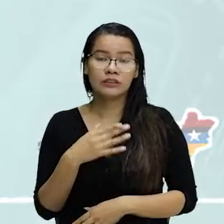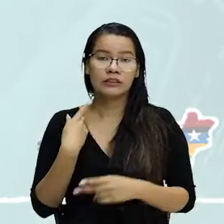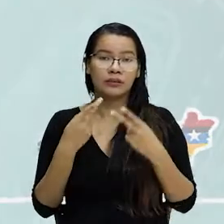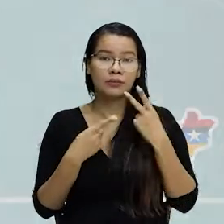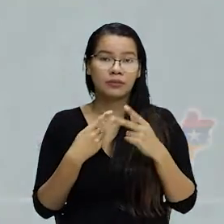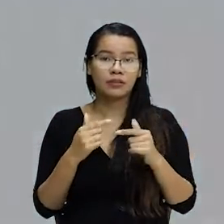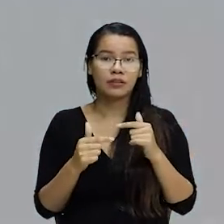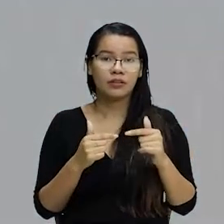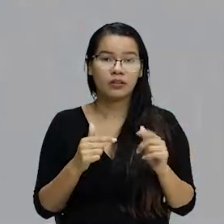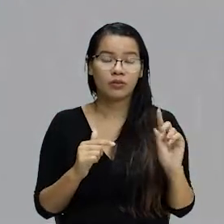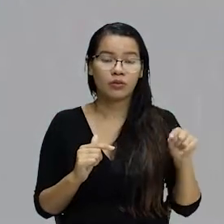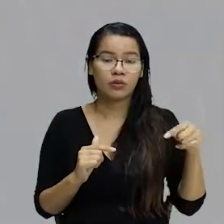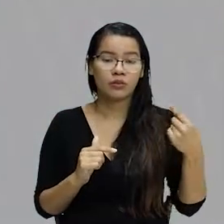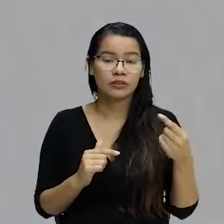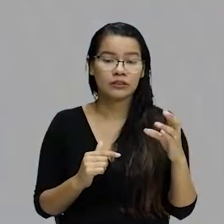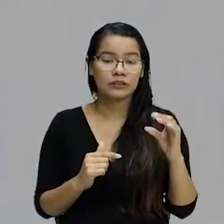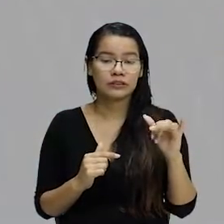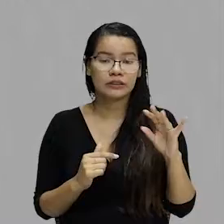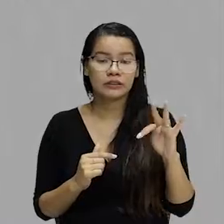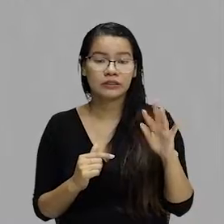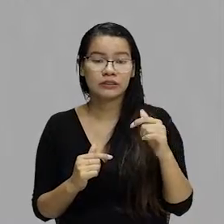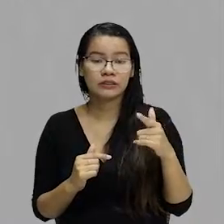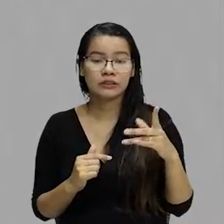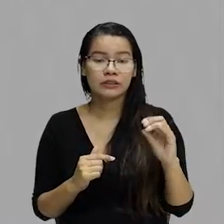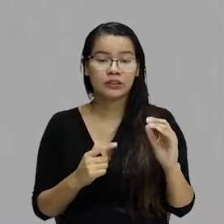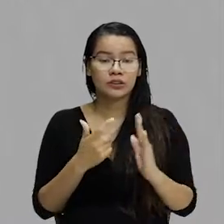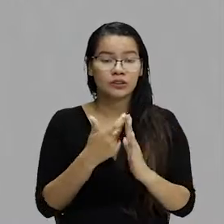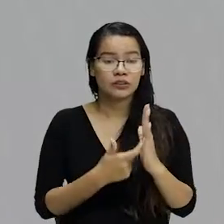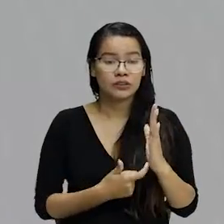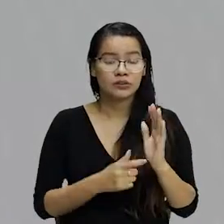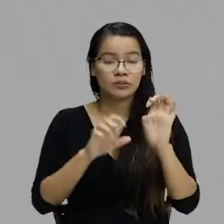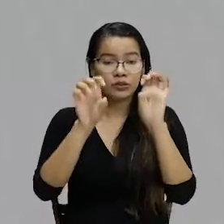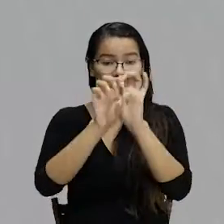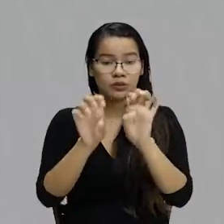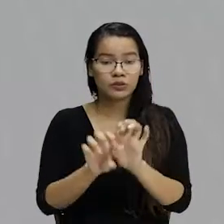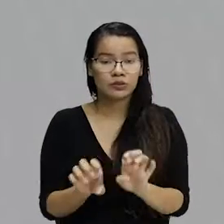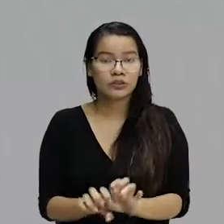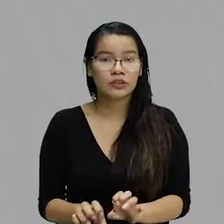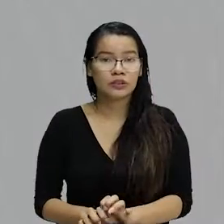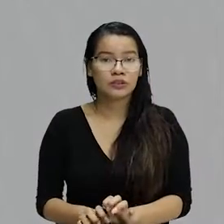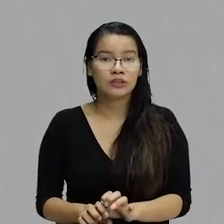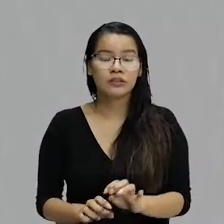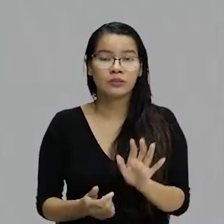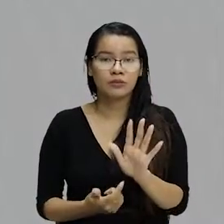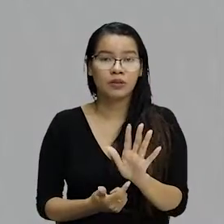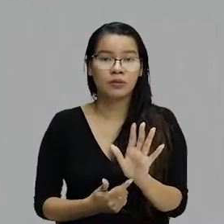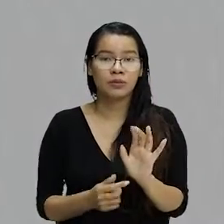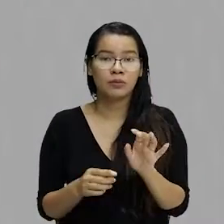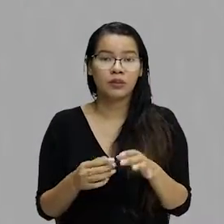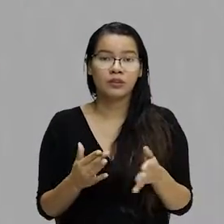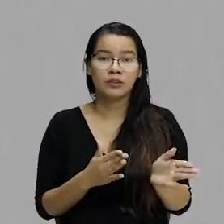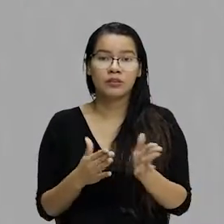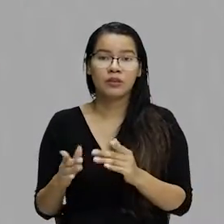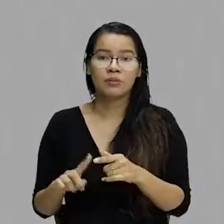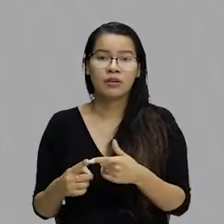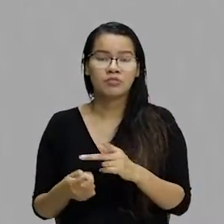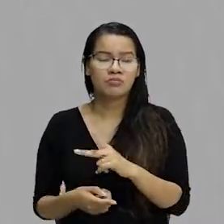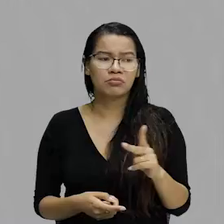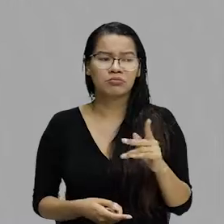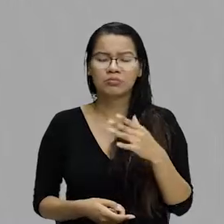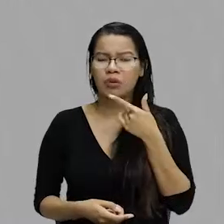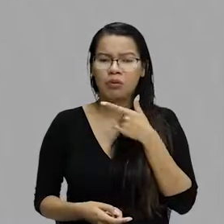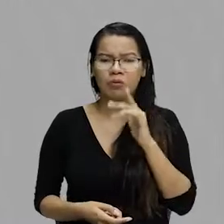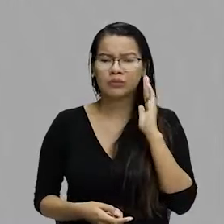com uma estrutura bem simplória para o período. E aí quando você olha assim, professor, mas não consigo entender nada.